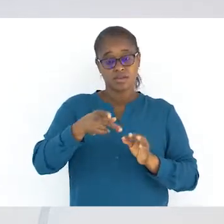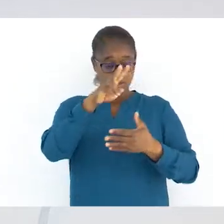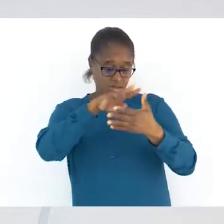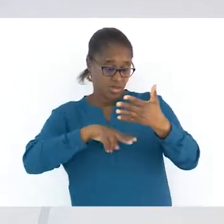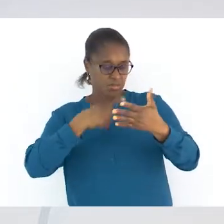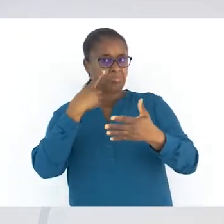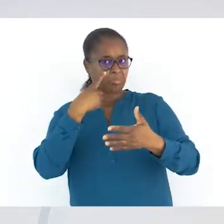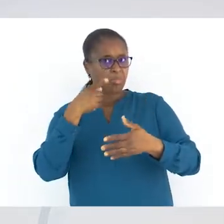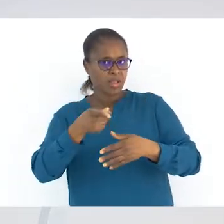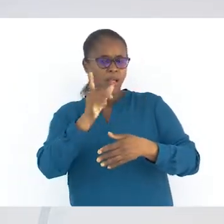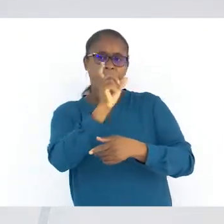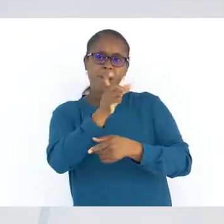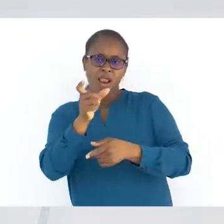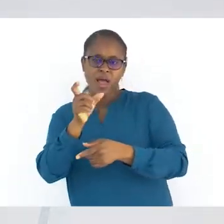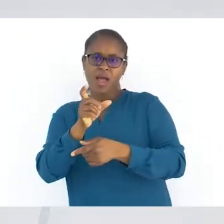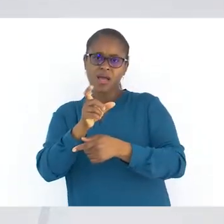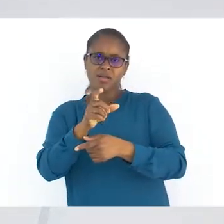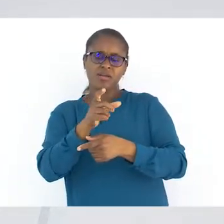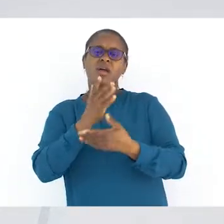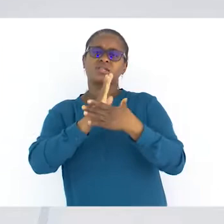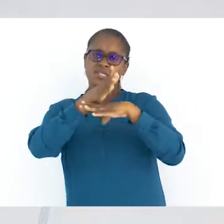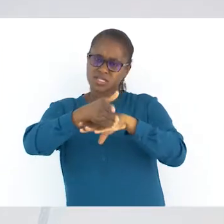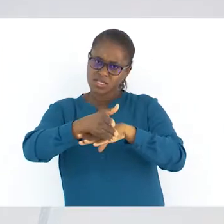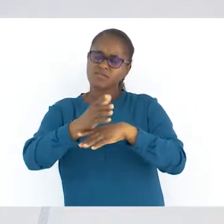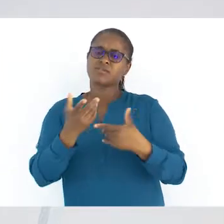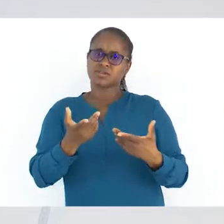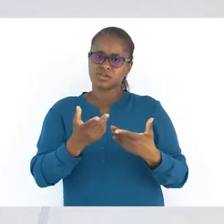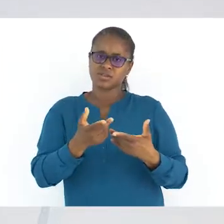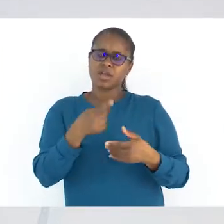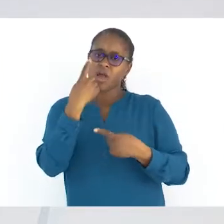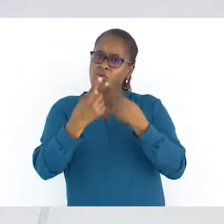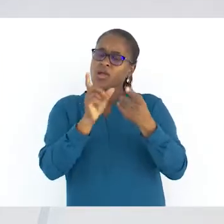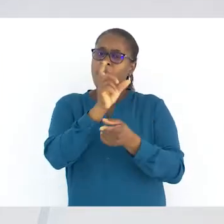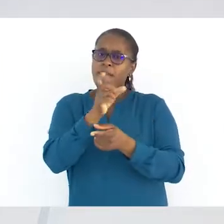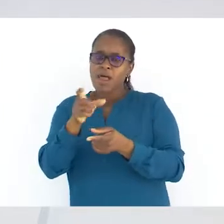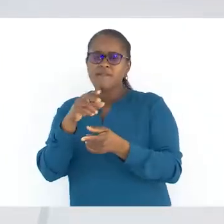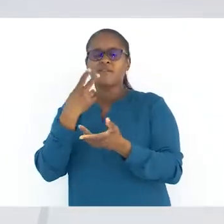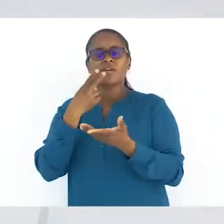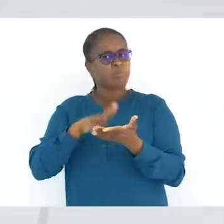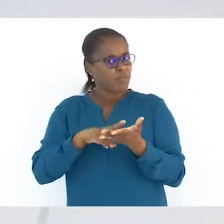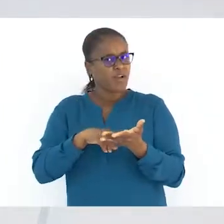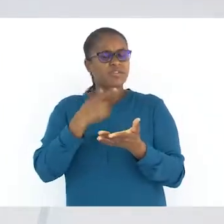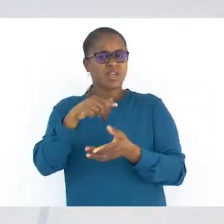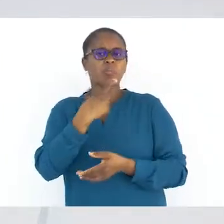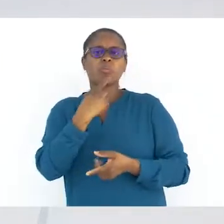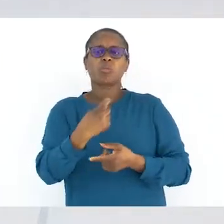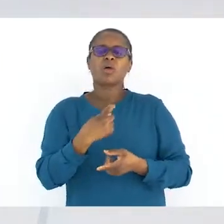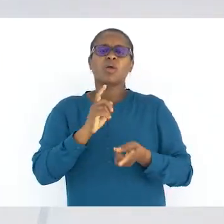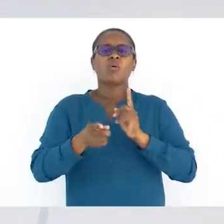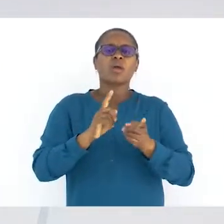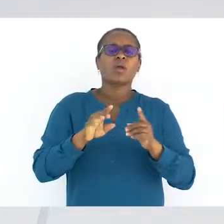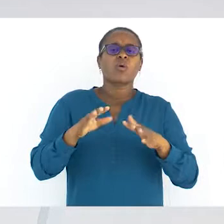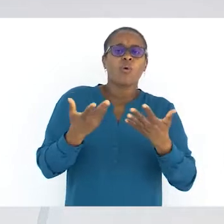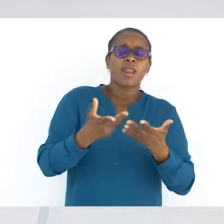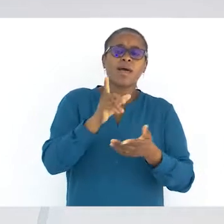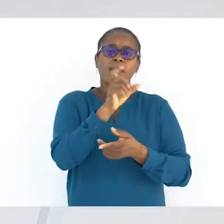as palavras estão acessíveis, melhor dizendo. A única palavra que provavelmente estão a perguntar é o quê? Qual é a